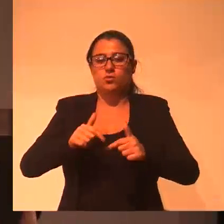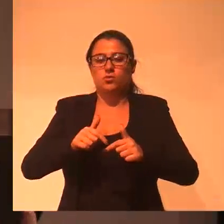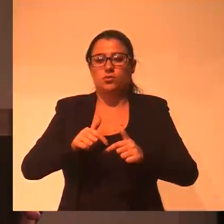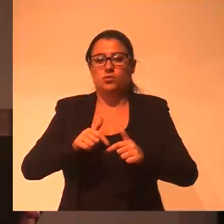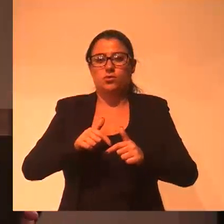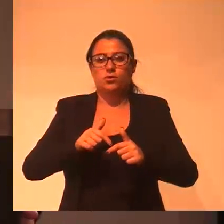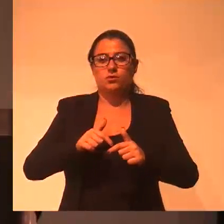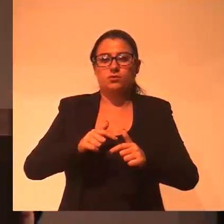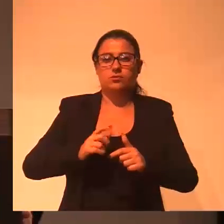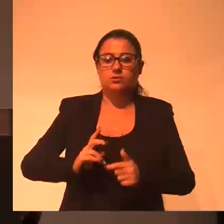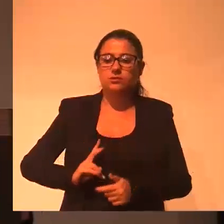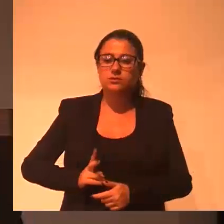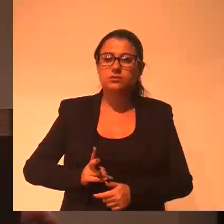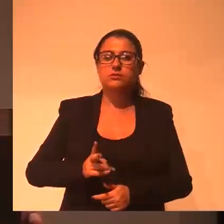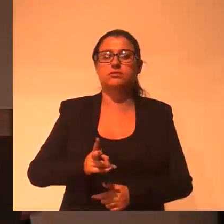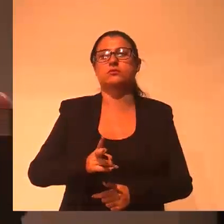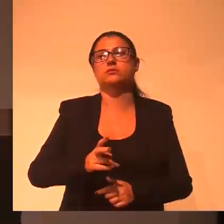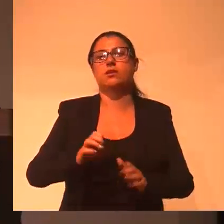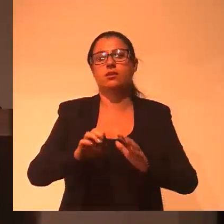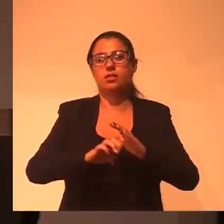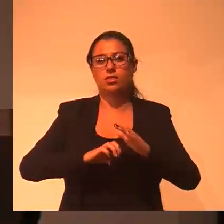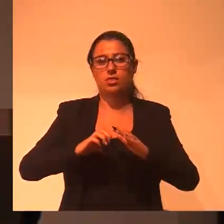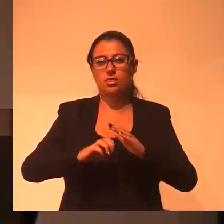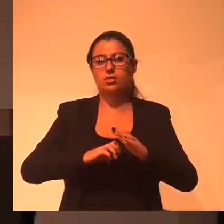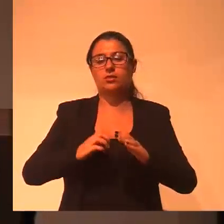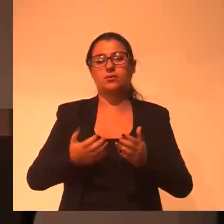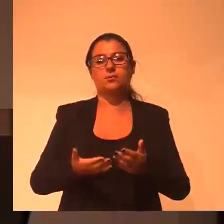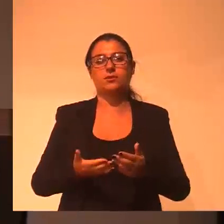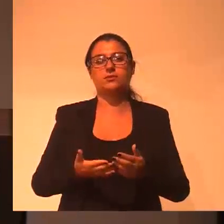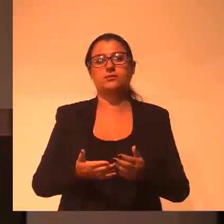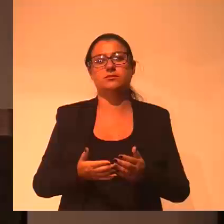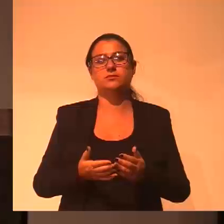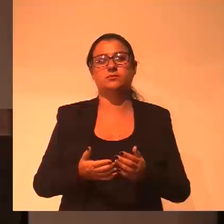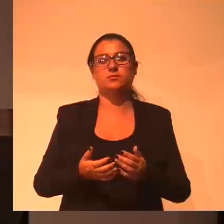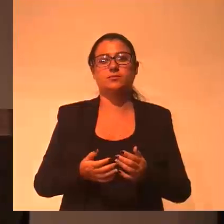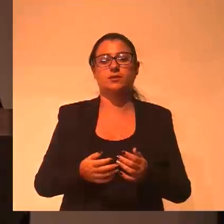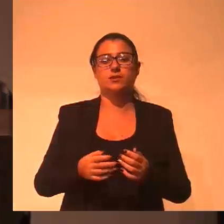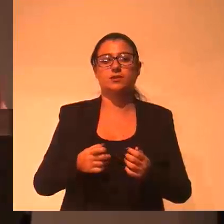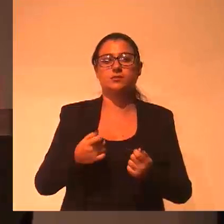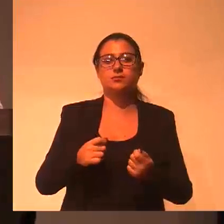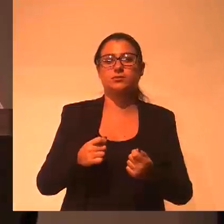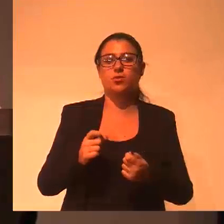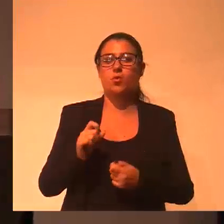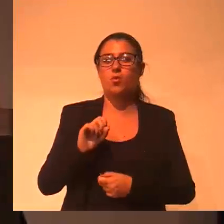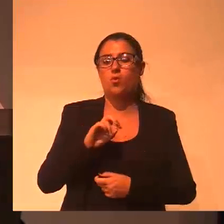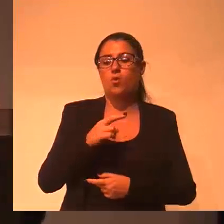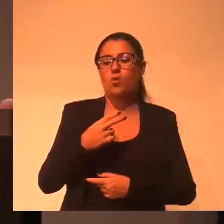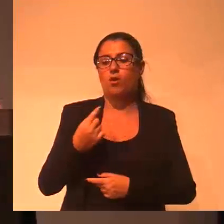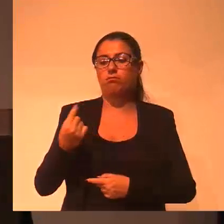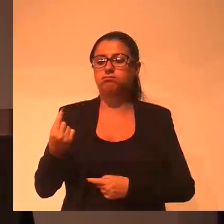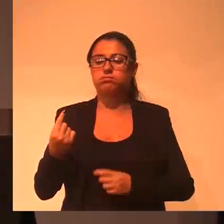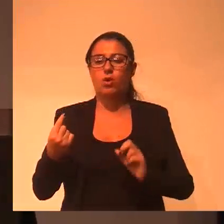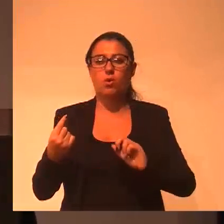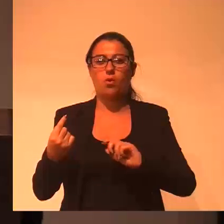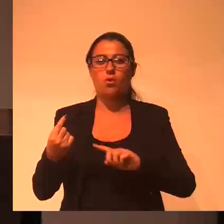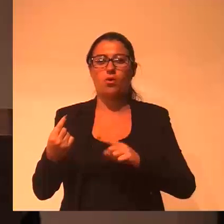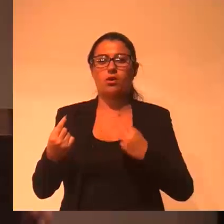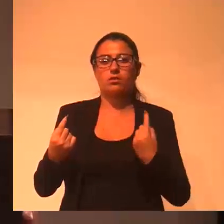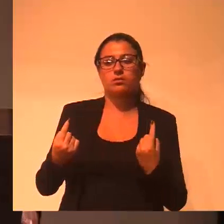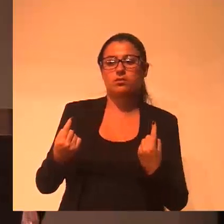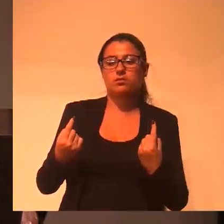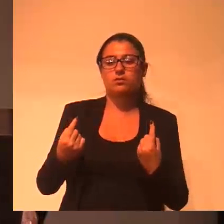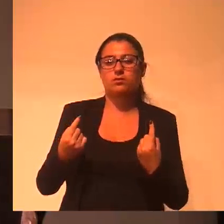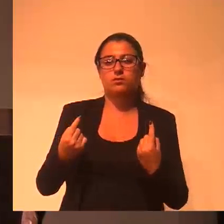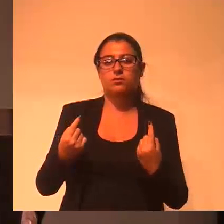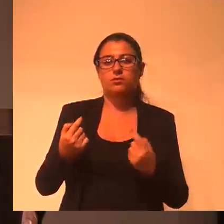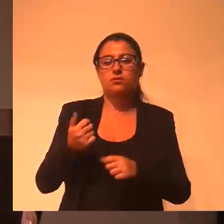o gerente de segurança do trabalho. É óbvio que o gerente de segurança, ele quer parar a máquina, porque ele não pode colocar o operador em risco.